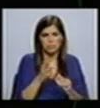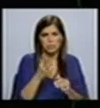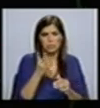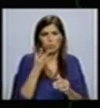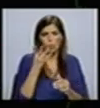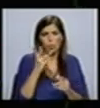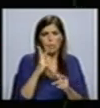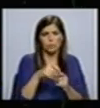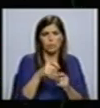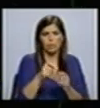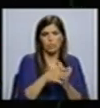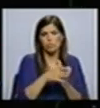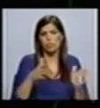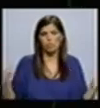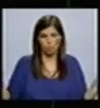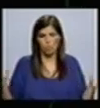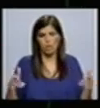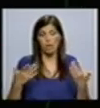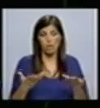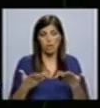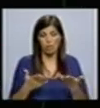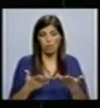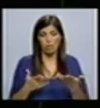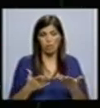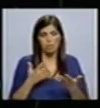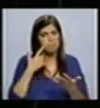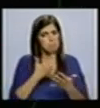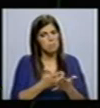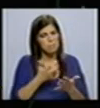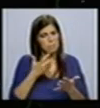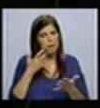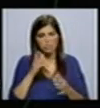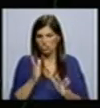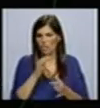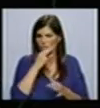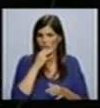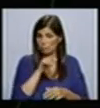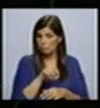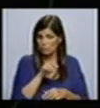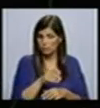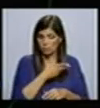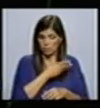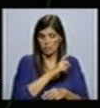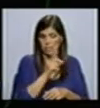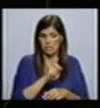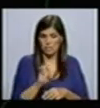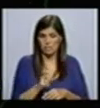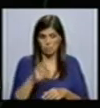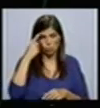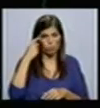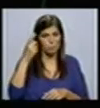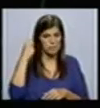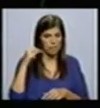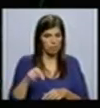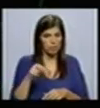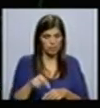quilómetros de largura. Ele tornou-se mais notícia e nós falámos precisamente isso em dezembro do ano passado aqui no